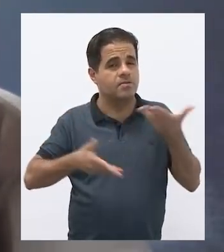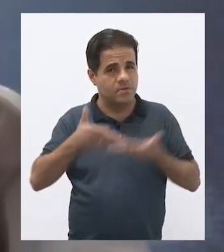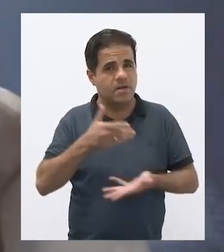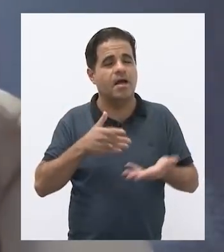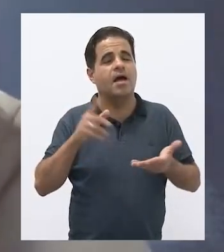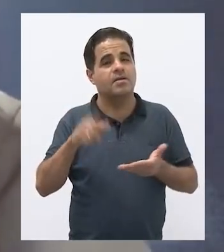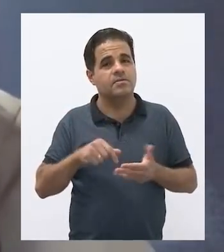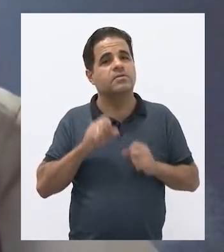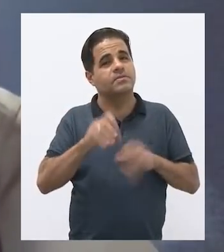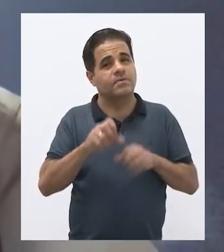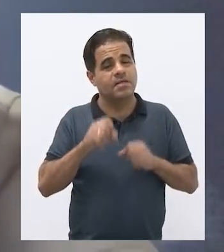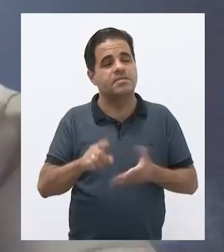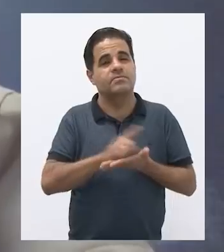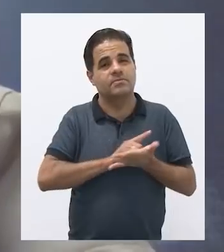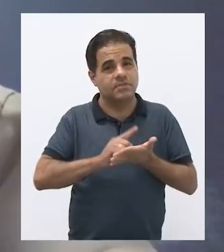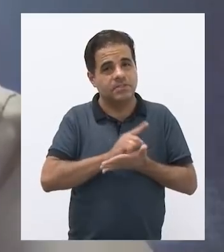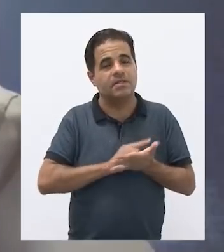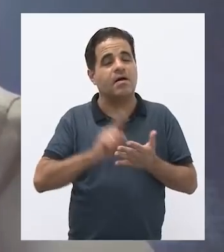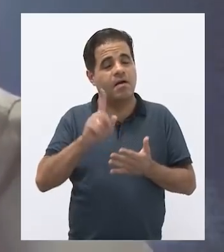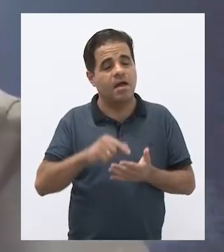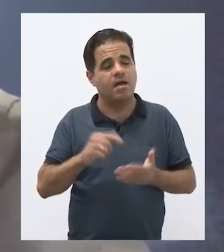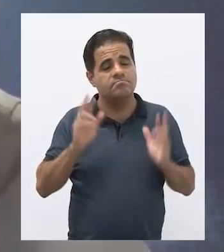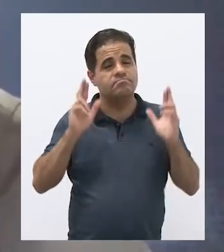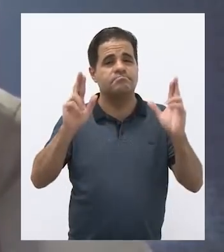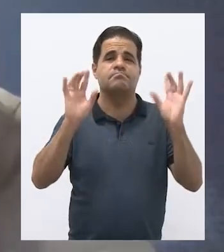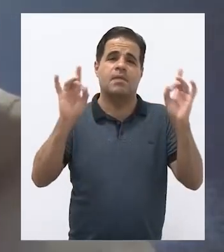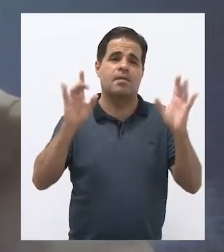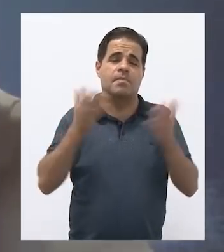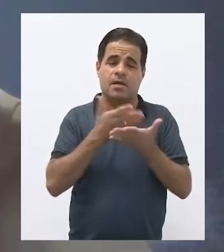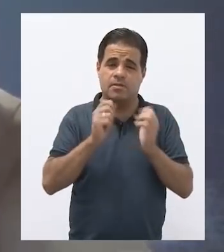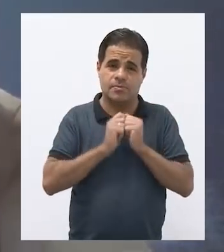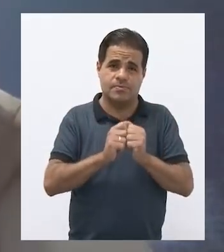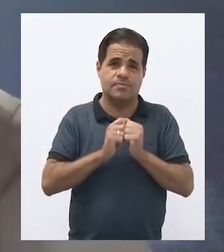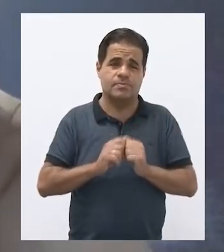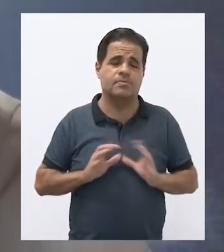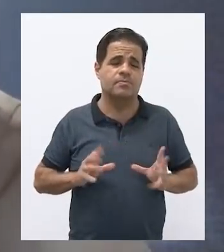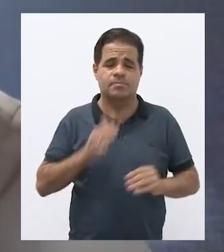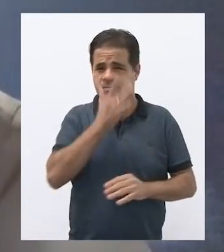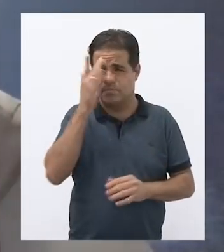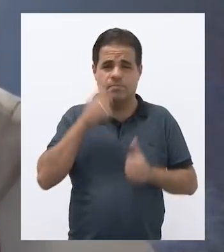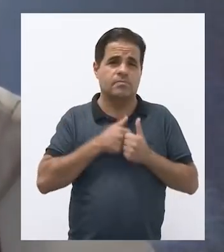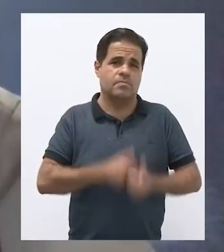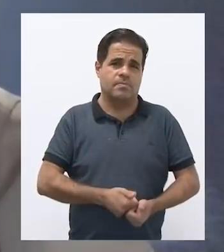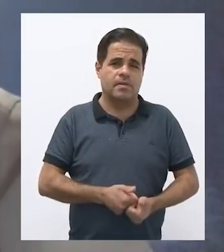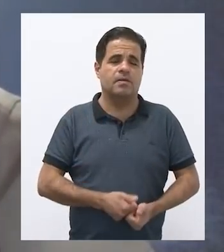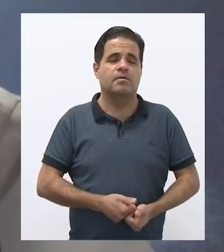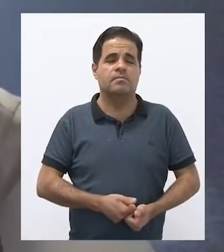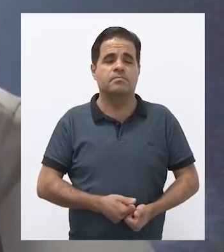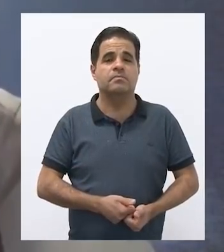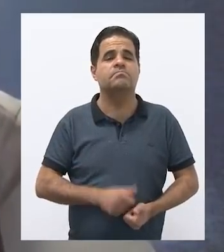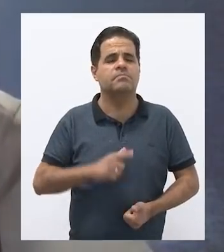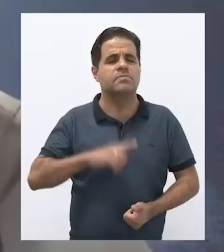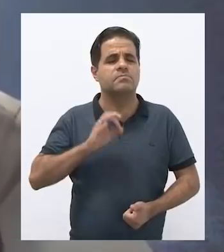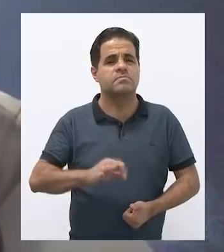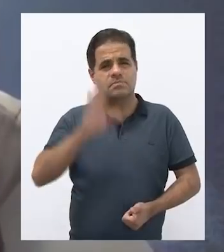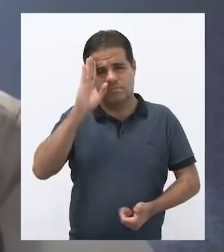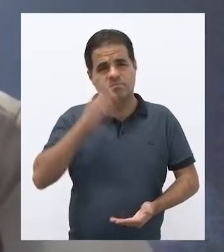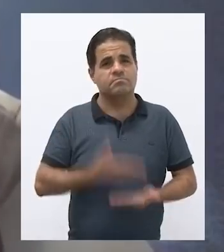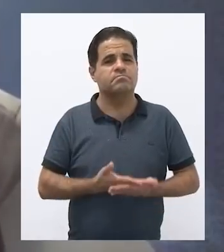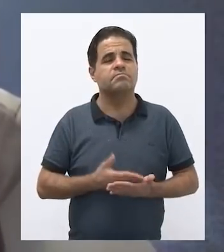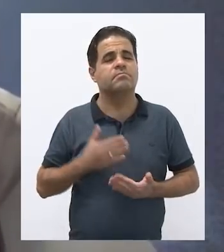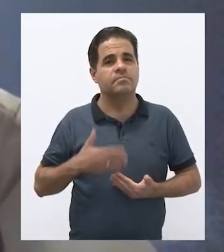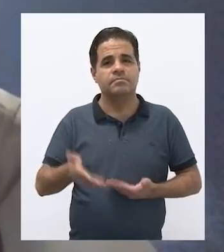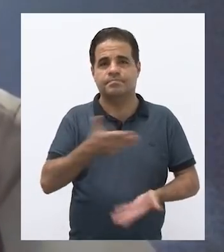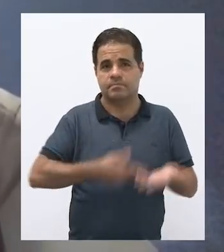com educação digital. Então, é uma honra estar aqui com você, com o Marcos, com todo mundo que está nos acompanhando. Tenho certeza de que vamos